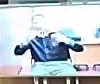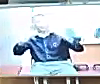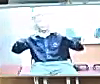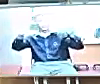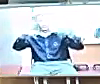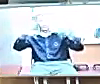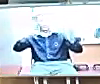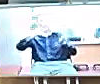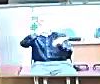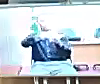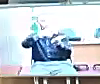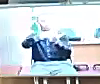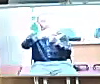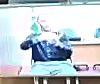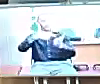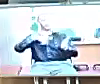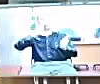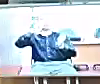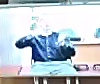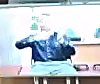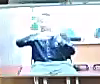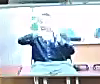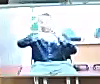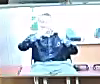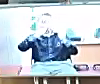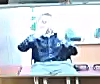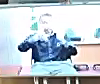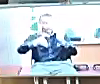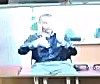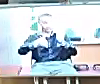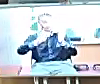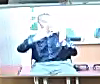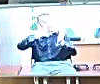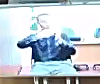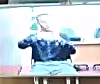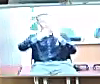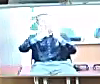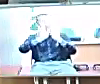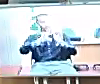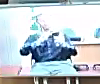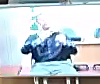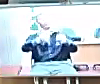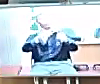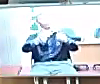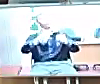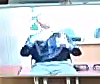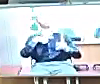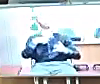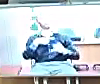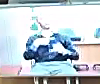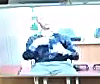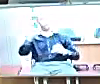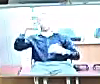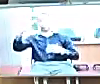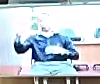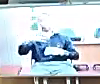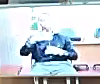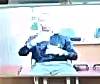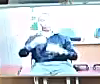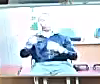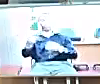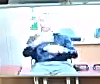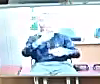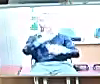estavam como se diz homologados mas que é no sentido de que já eram praticados e que foram permitidos continuar então nenhum benefício